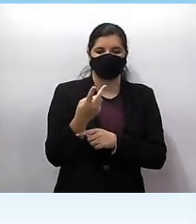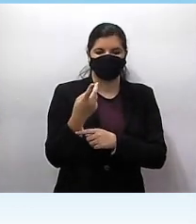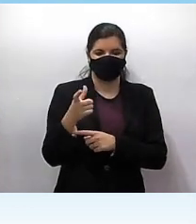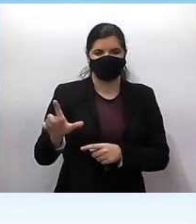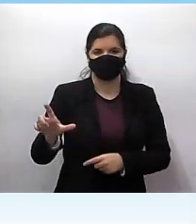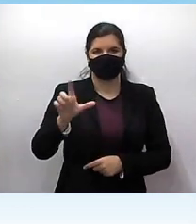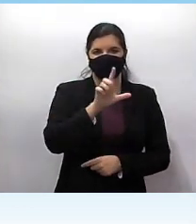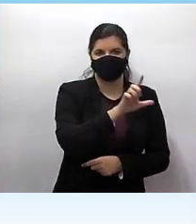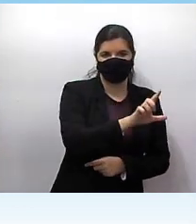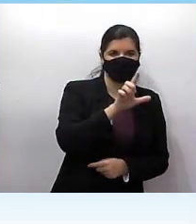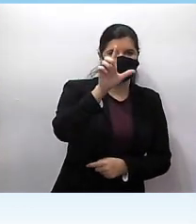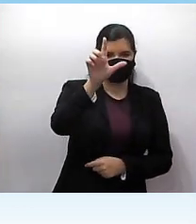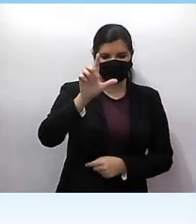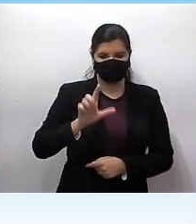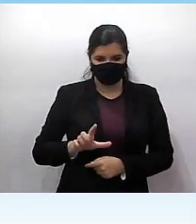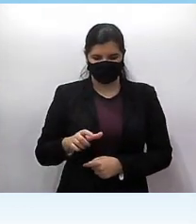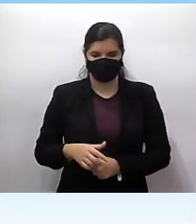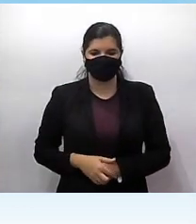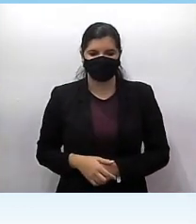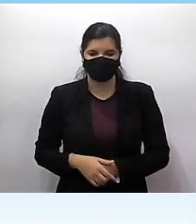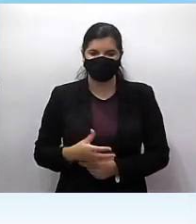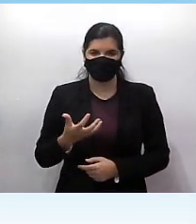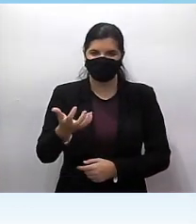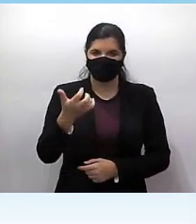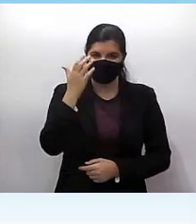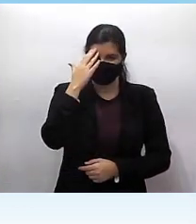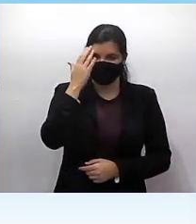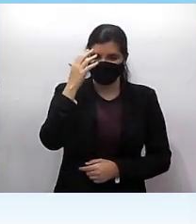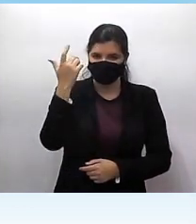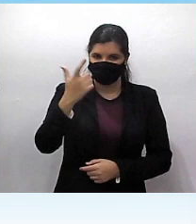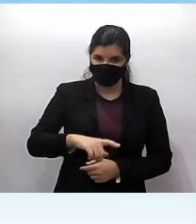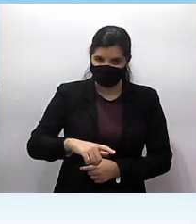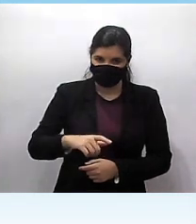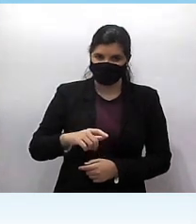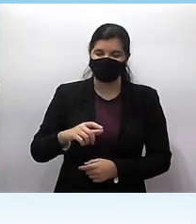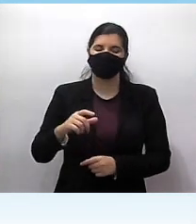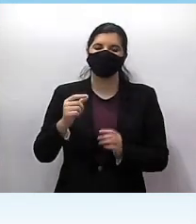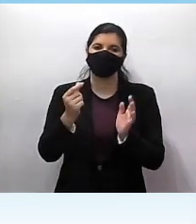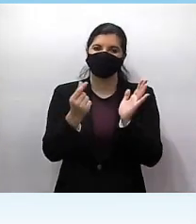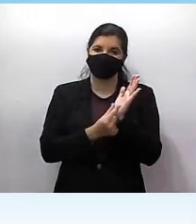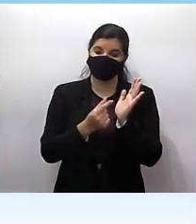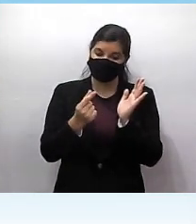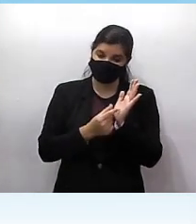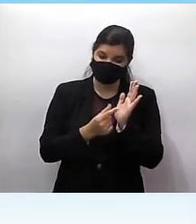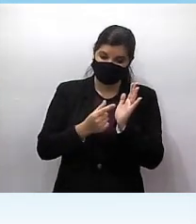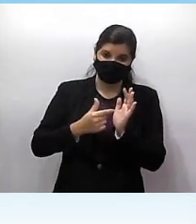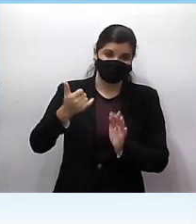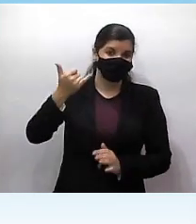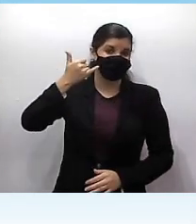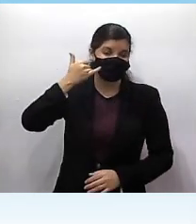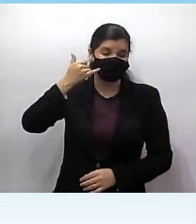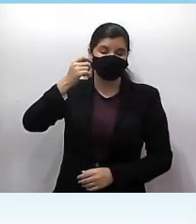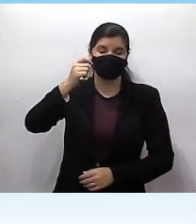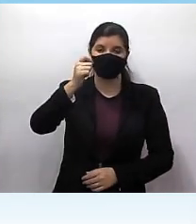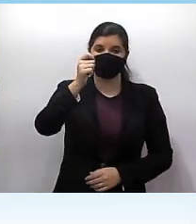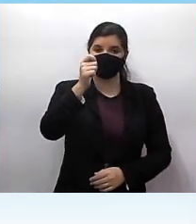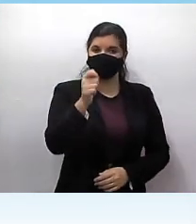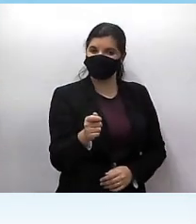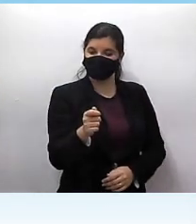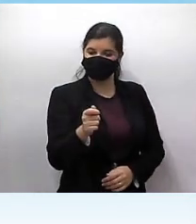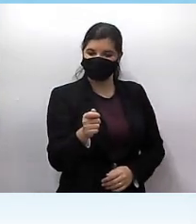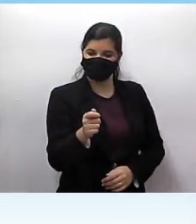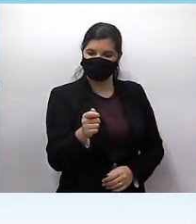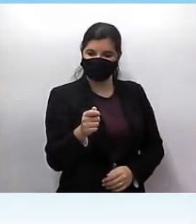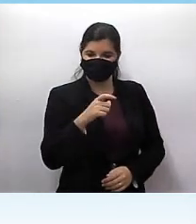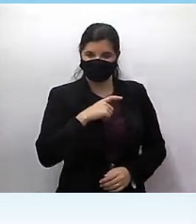o produto, tá bom? Quer saber um pouquinho mais? Aponta a câmera do teu celular para esse QR Code que está aí no